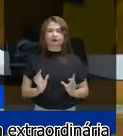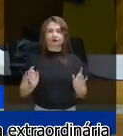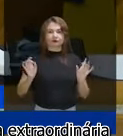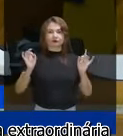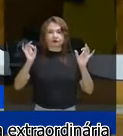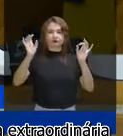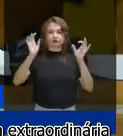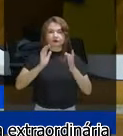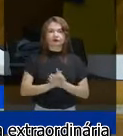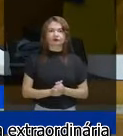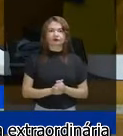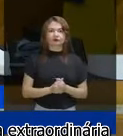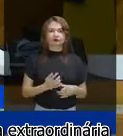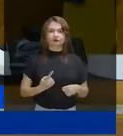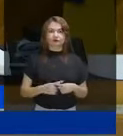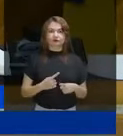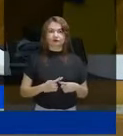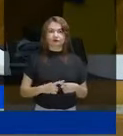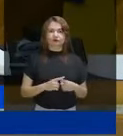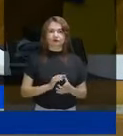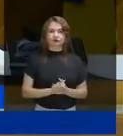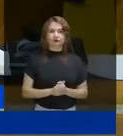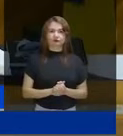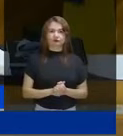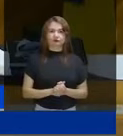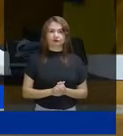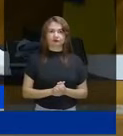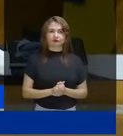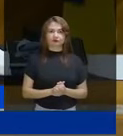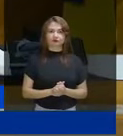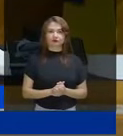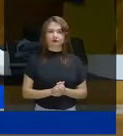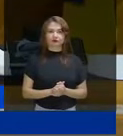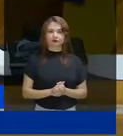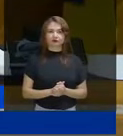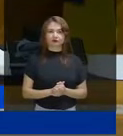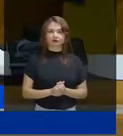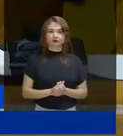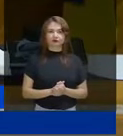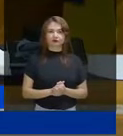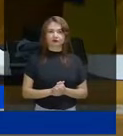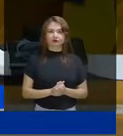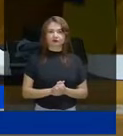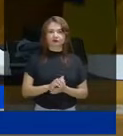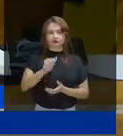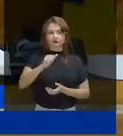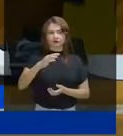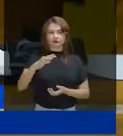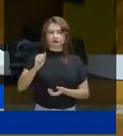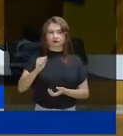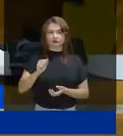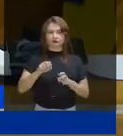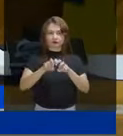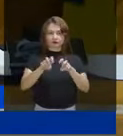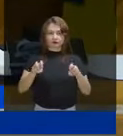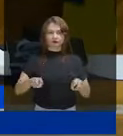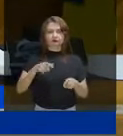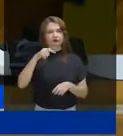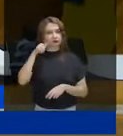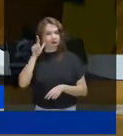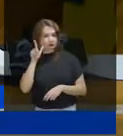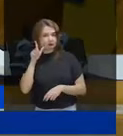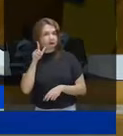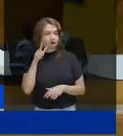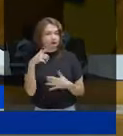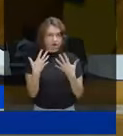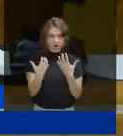extraordinária. Foco no desembargador João Aires, presidente do Tribunal de Justiça. Da sessão ontem, e se não